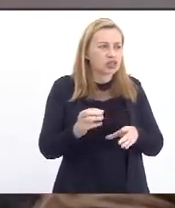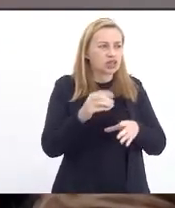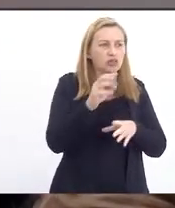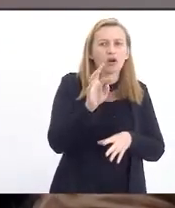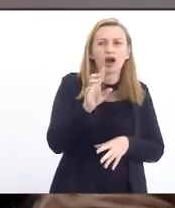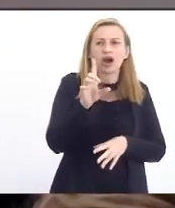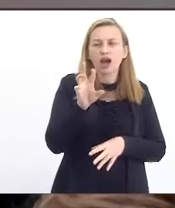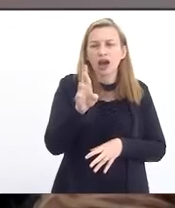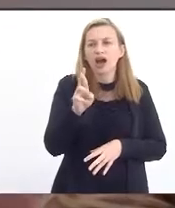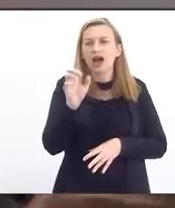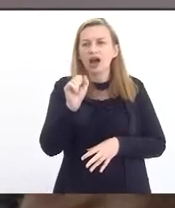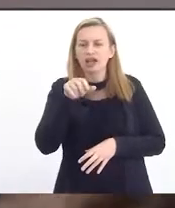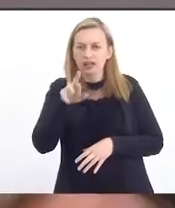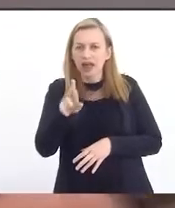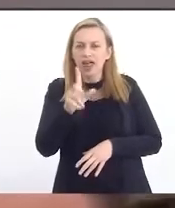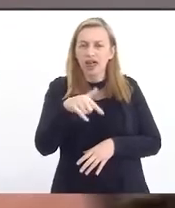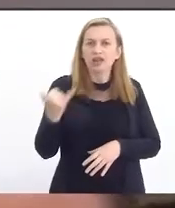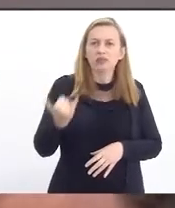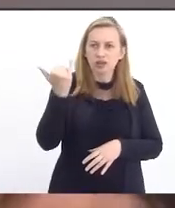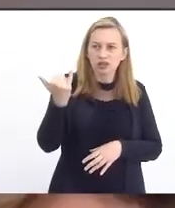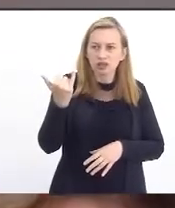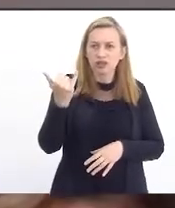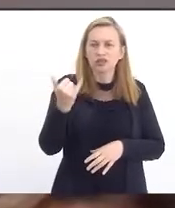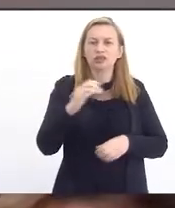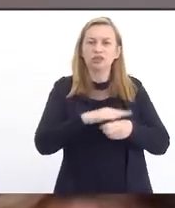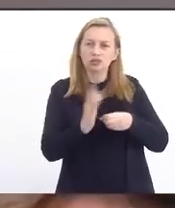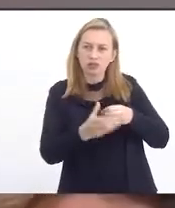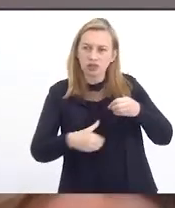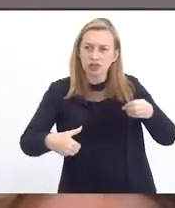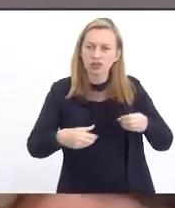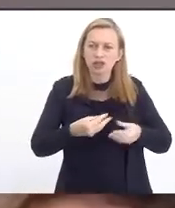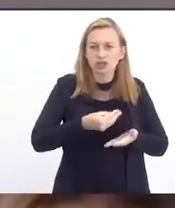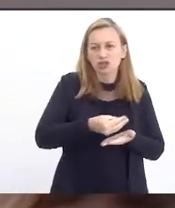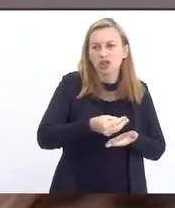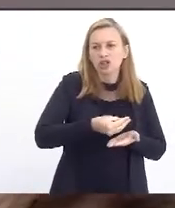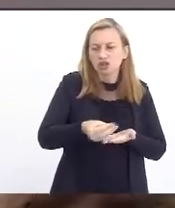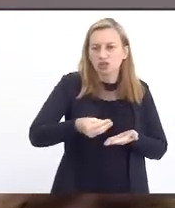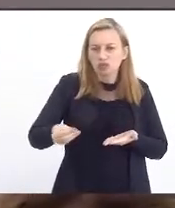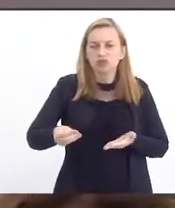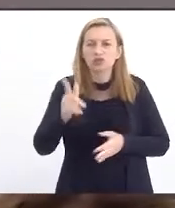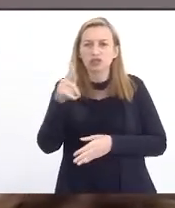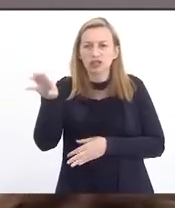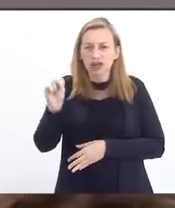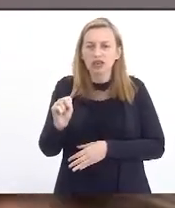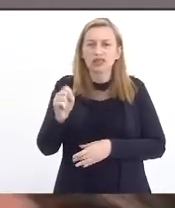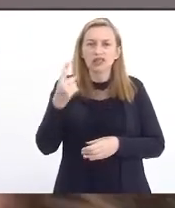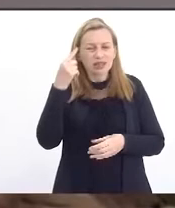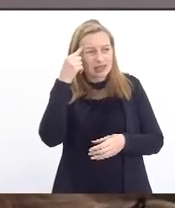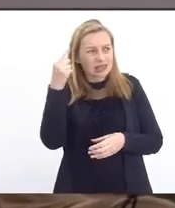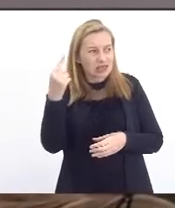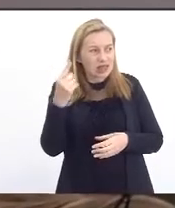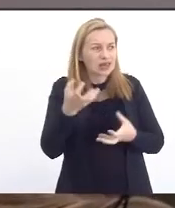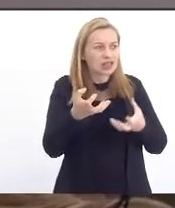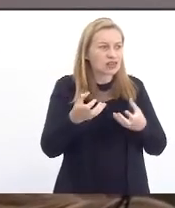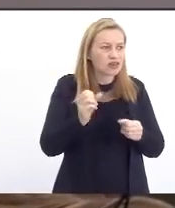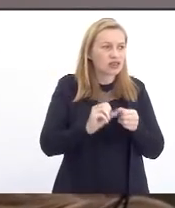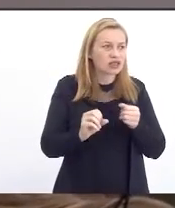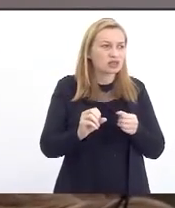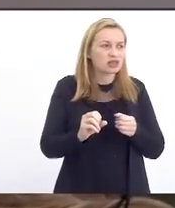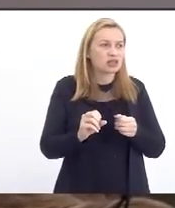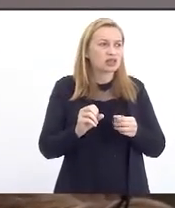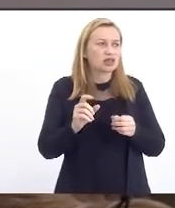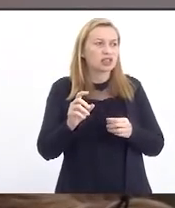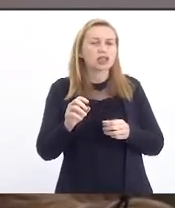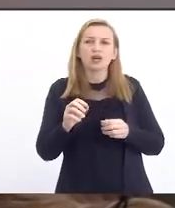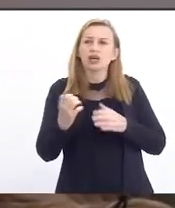tão importante quanto o saneamento a gente também pensar na distribuição de gás. Então, é dentro dessa lógica que a gente quer fazer com que a agência